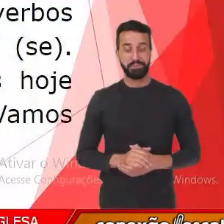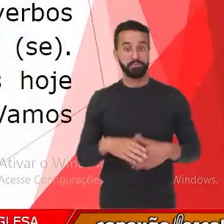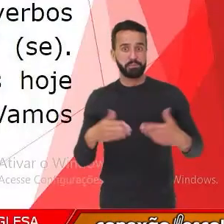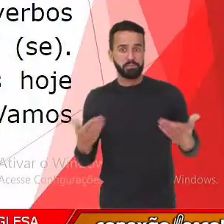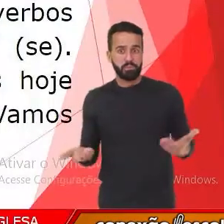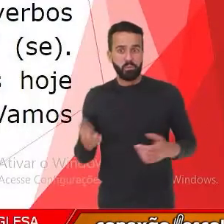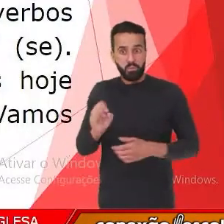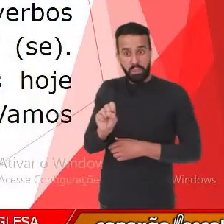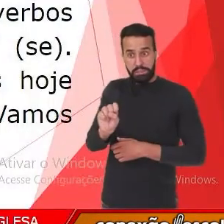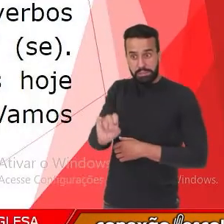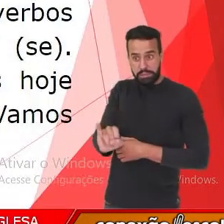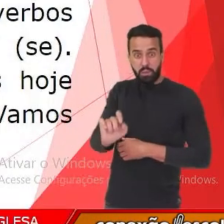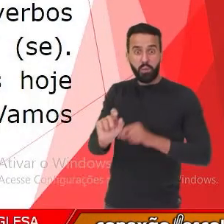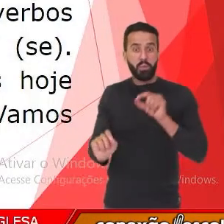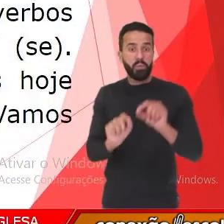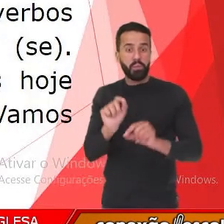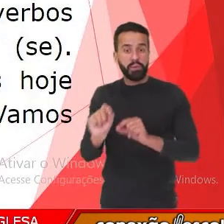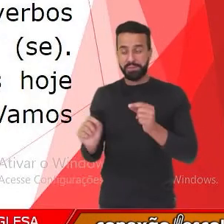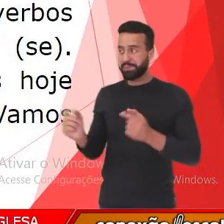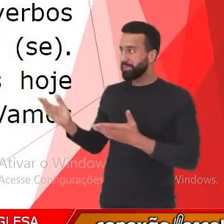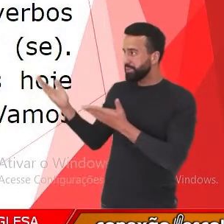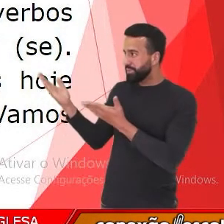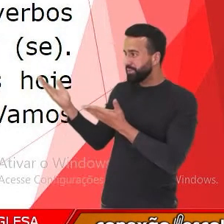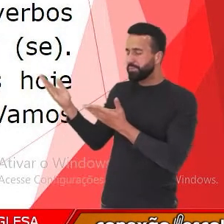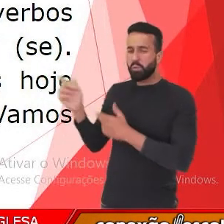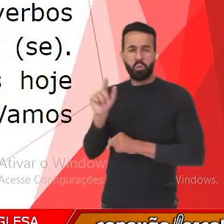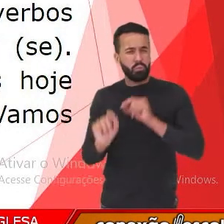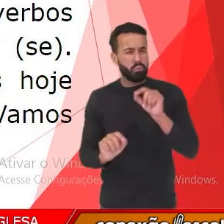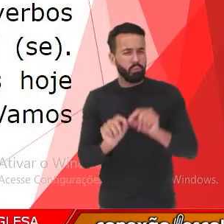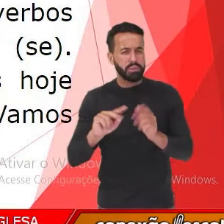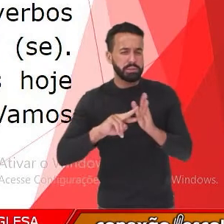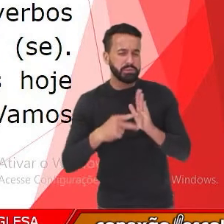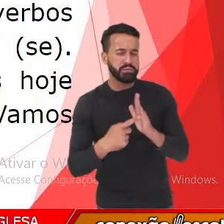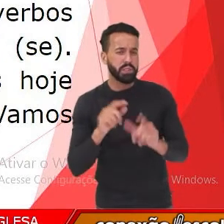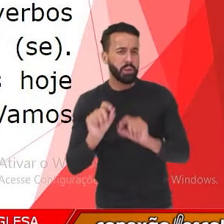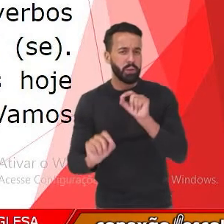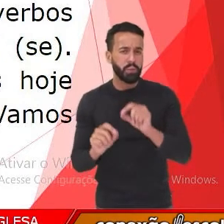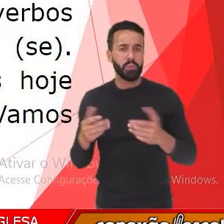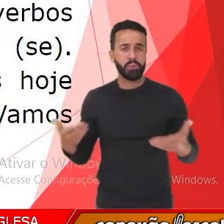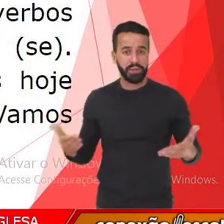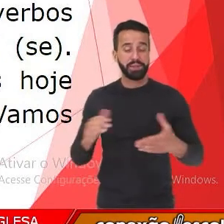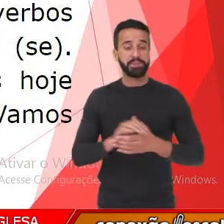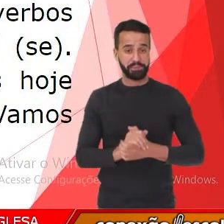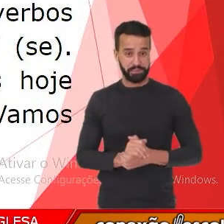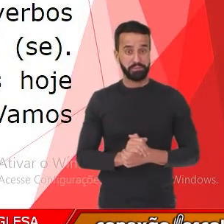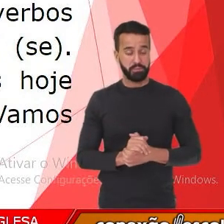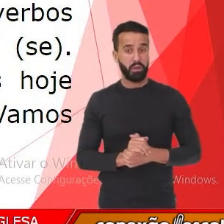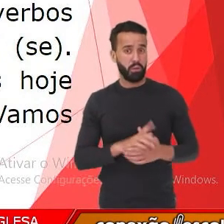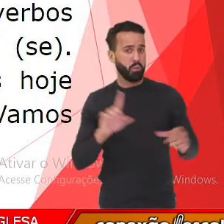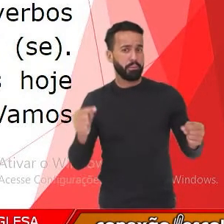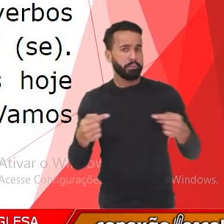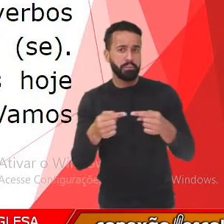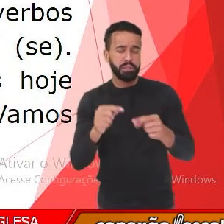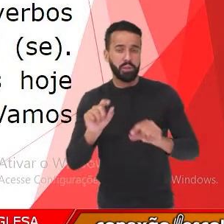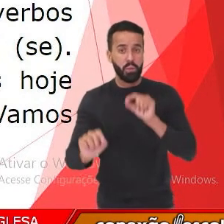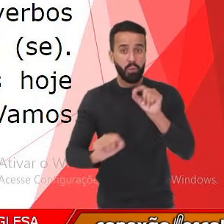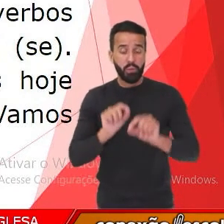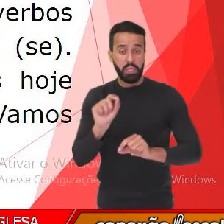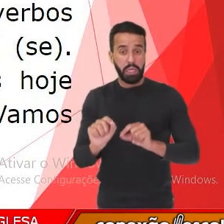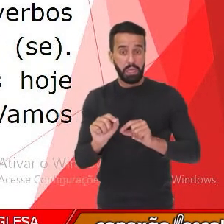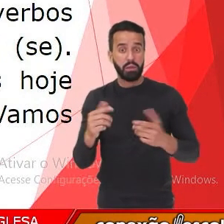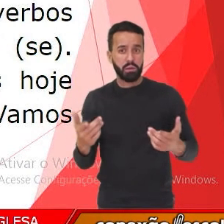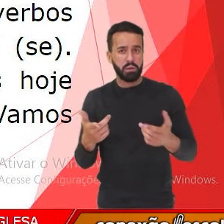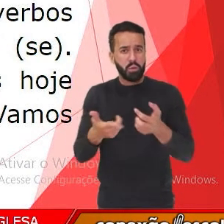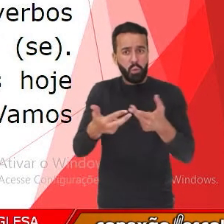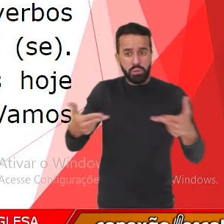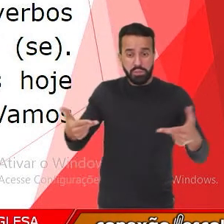orações condicionais ou as conditional sentences, o que vem a ser? As orações condicionais dizem respeito à ideia de